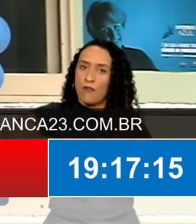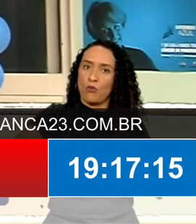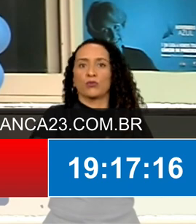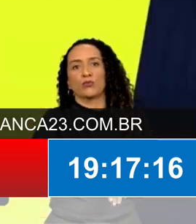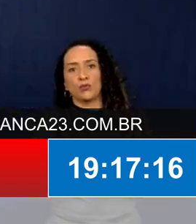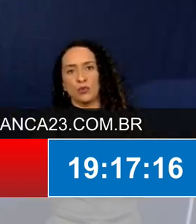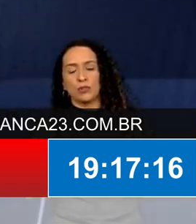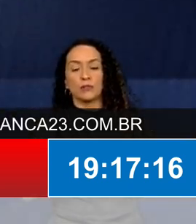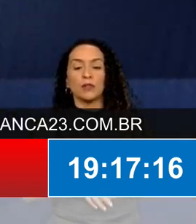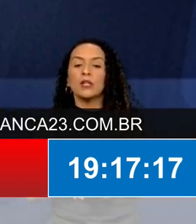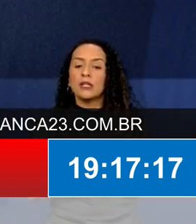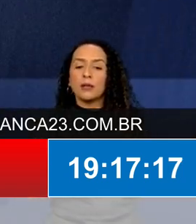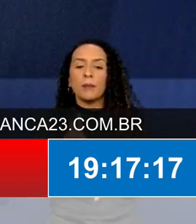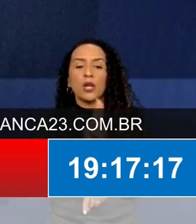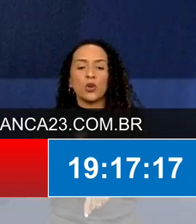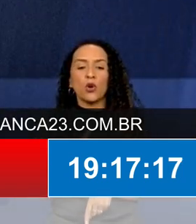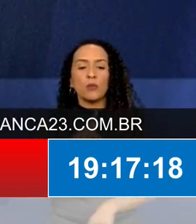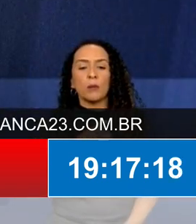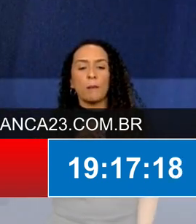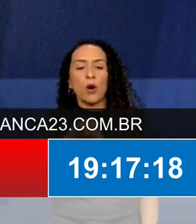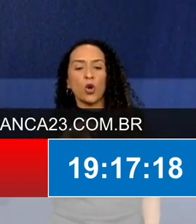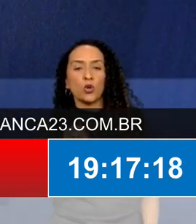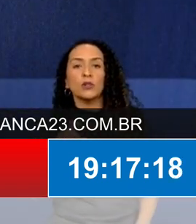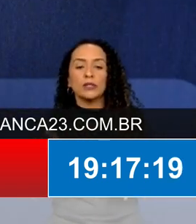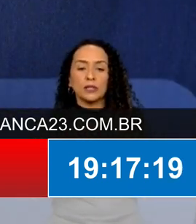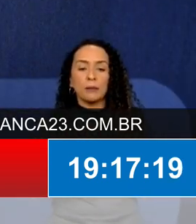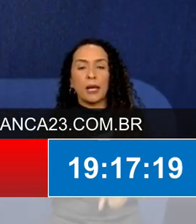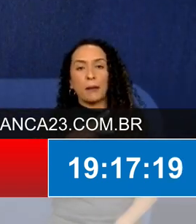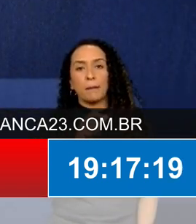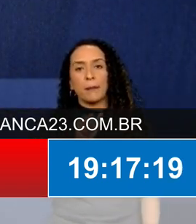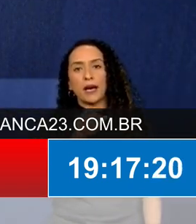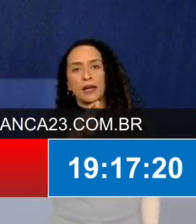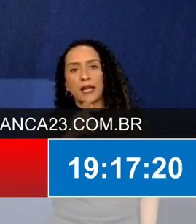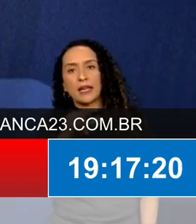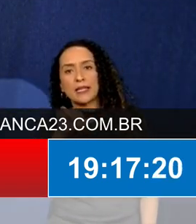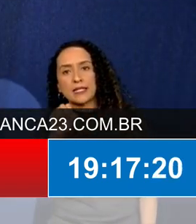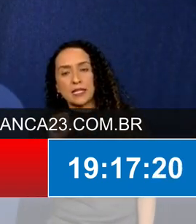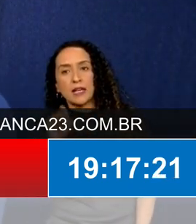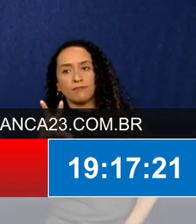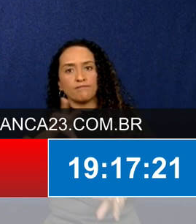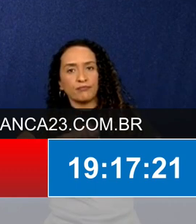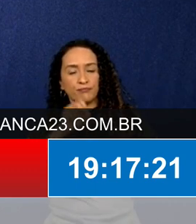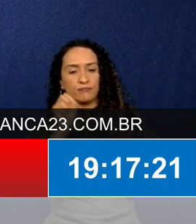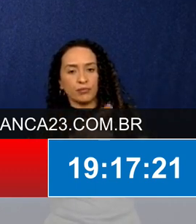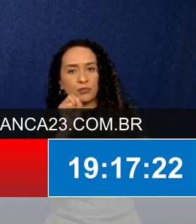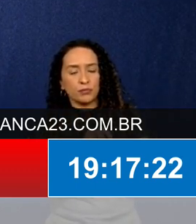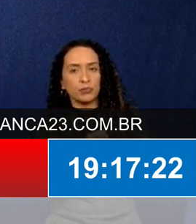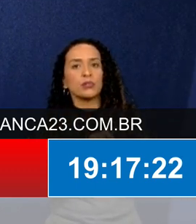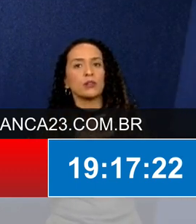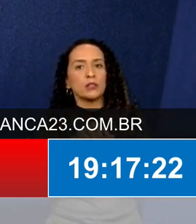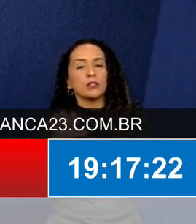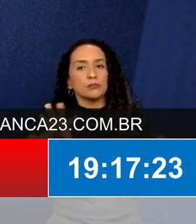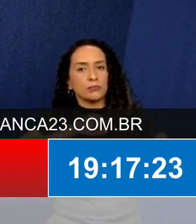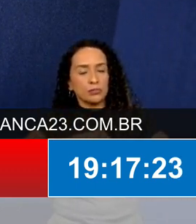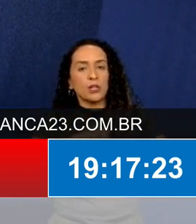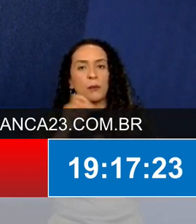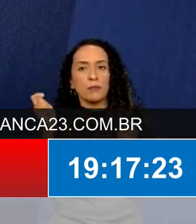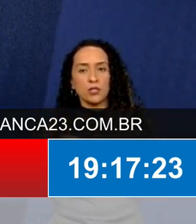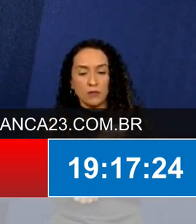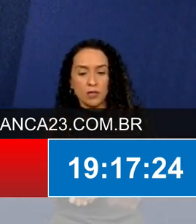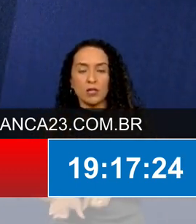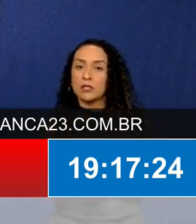da doença. Também chamada de pólio e de paralisia infantil, essa infecção viral contagiosa pode atacar crianças